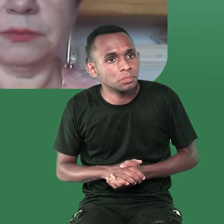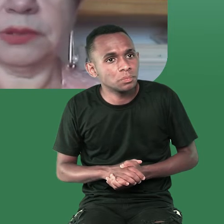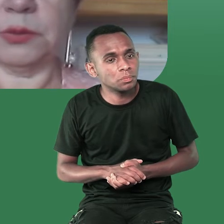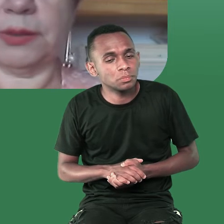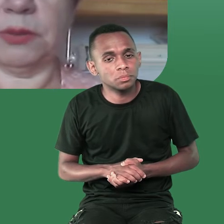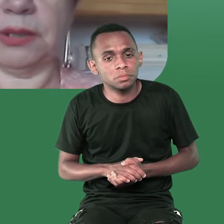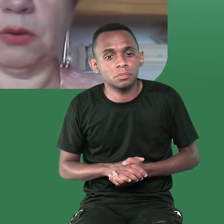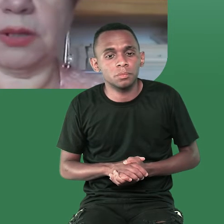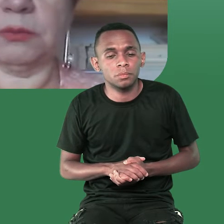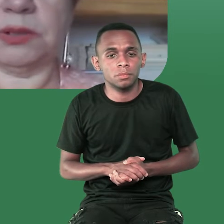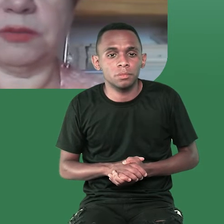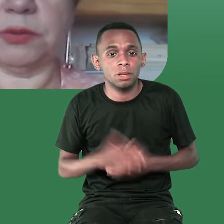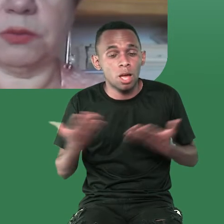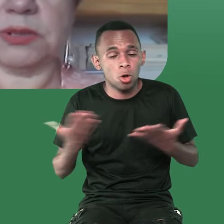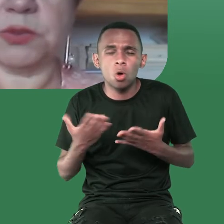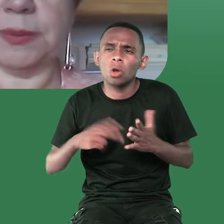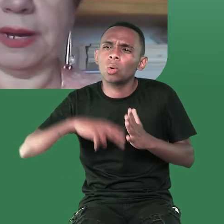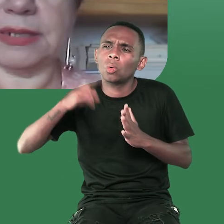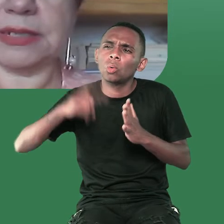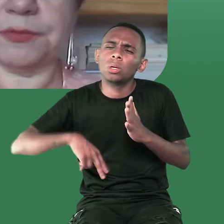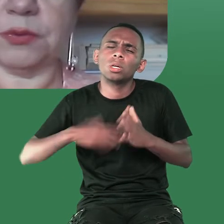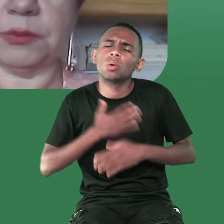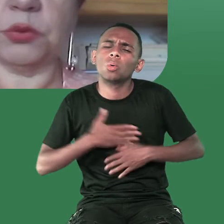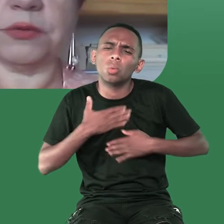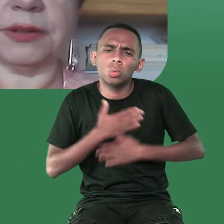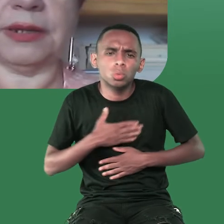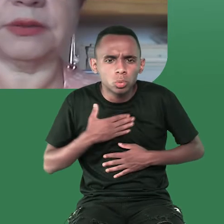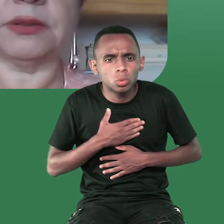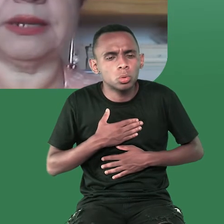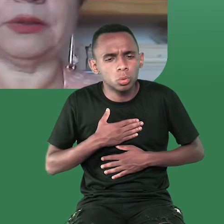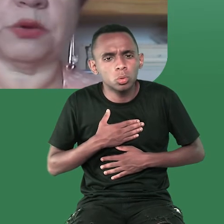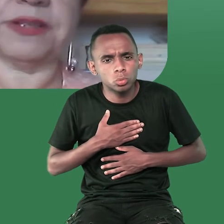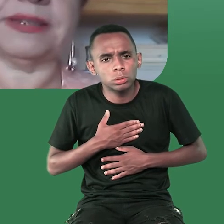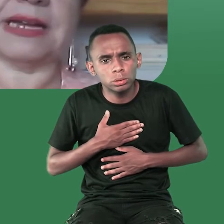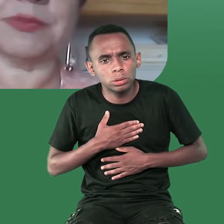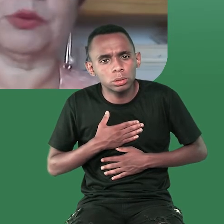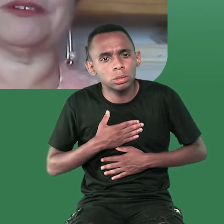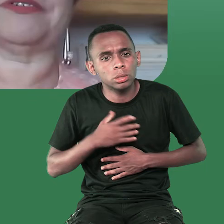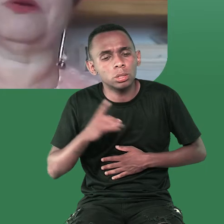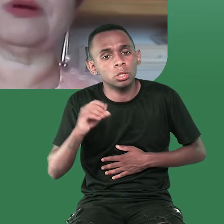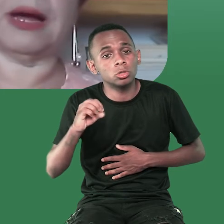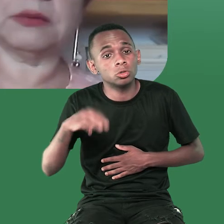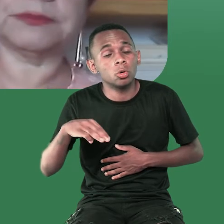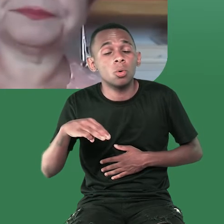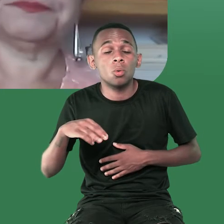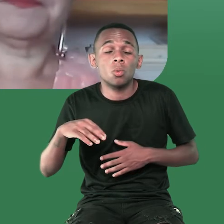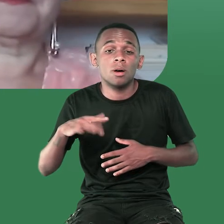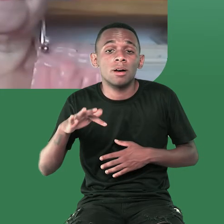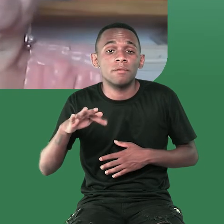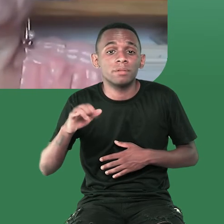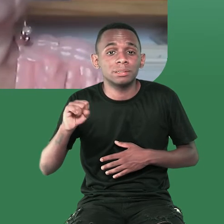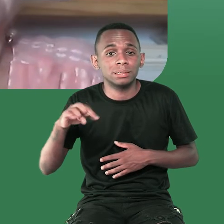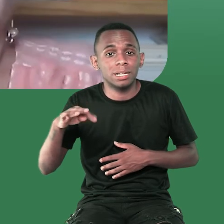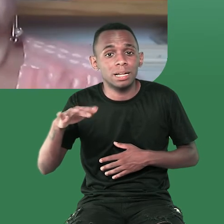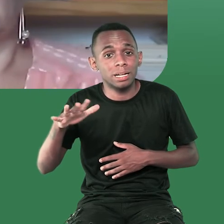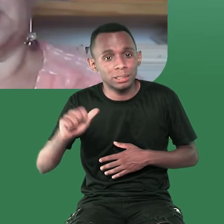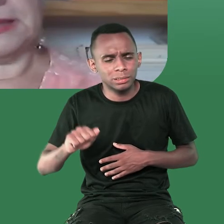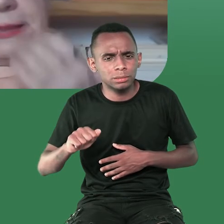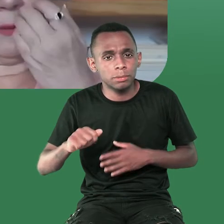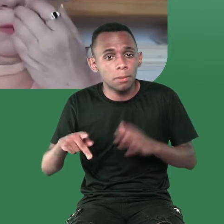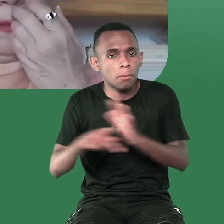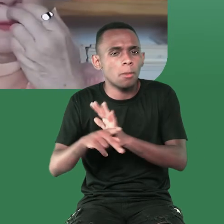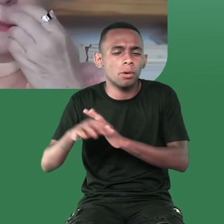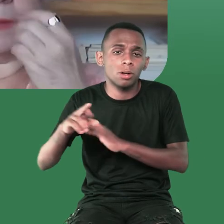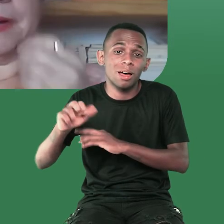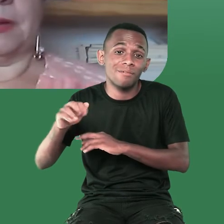uhum. Tanto é que eu li agora um livro que eu gostei demais, que foi Dor Fantasma, do Rafael Galo. Não sei se você